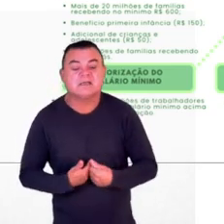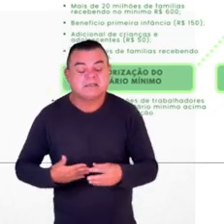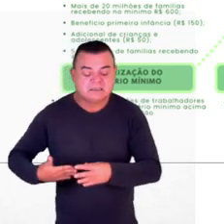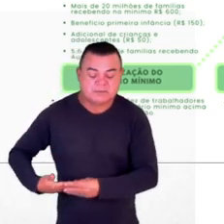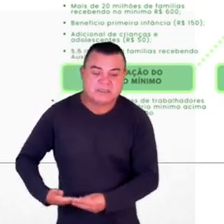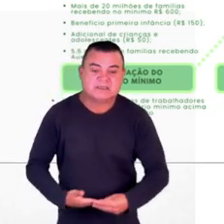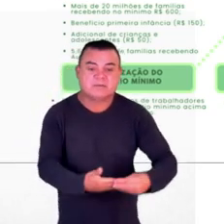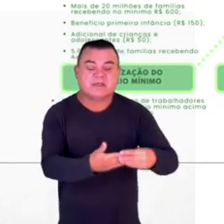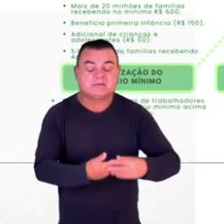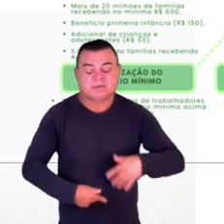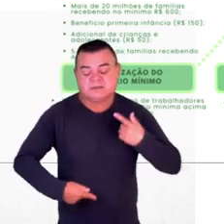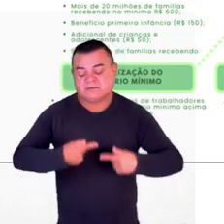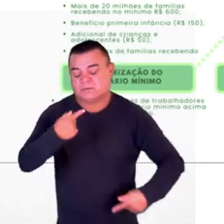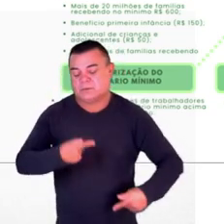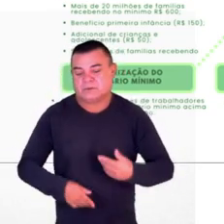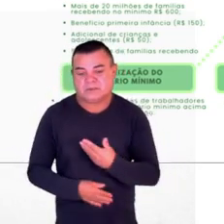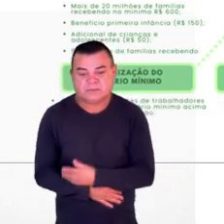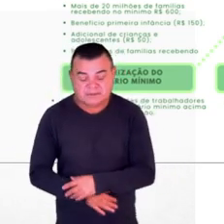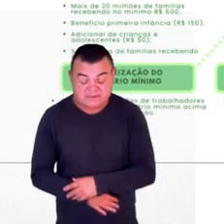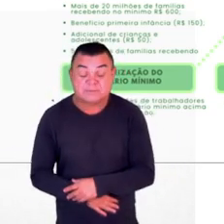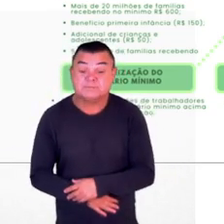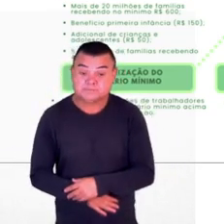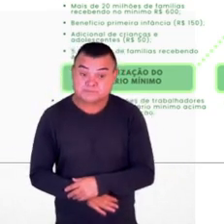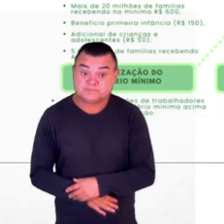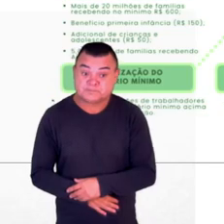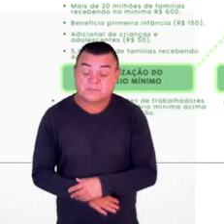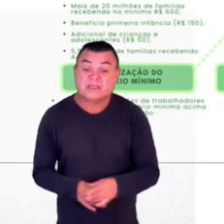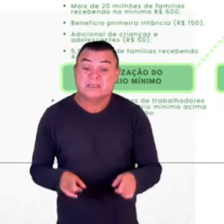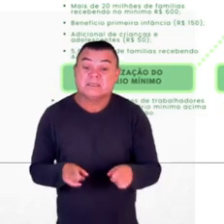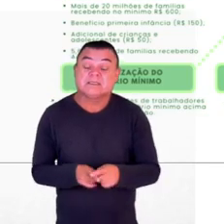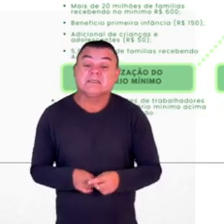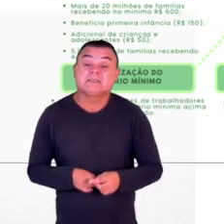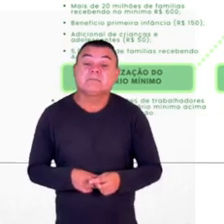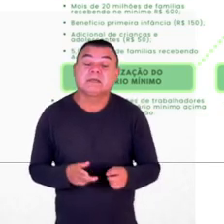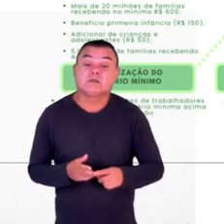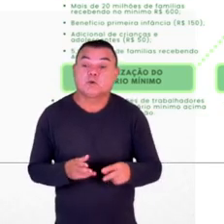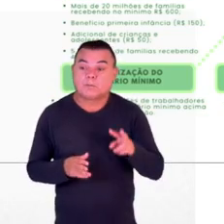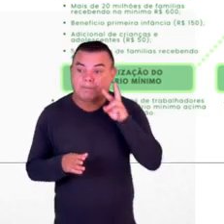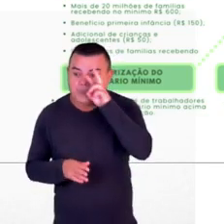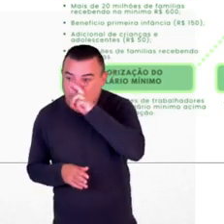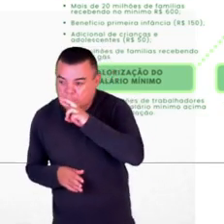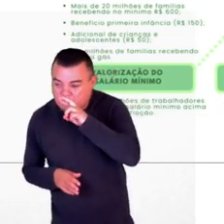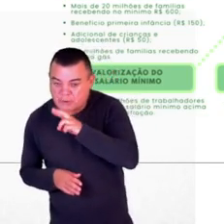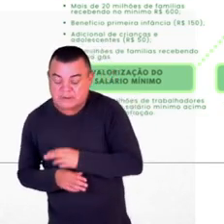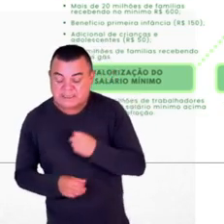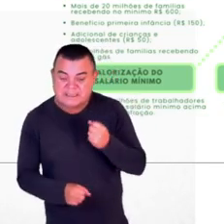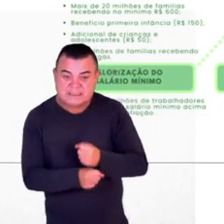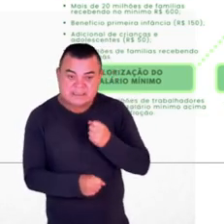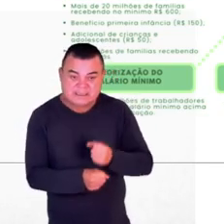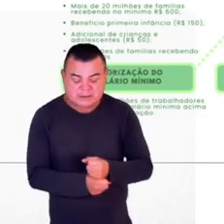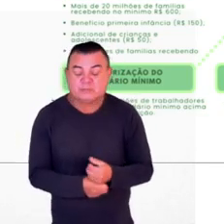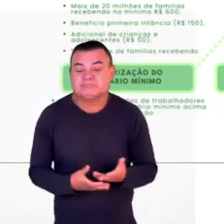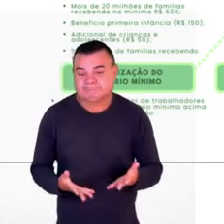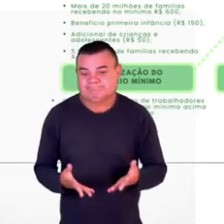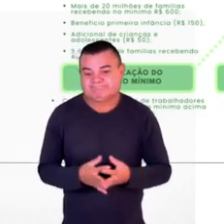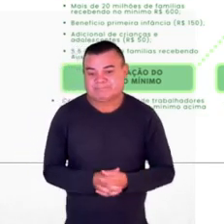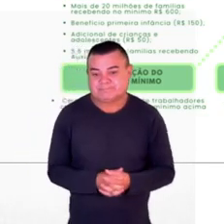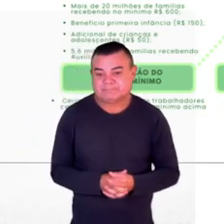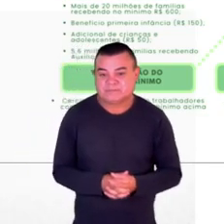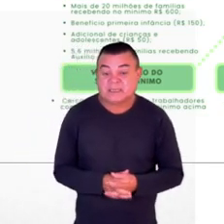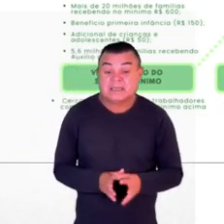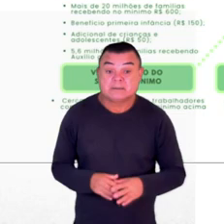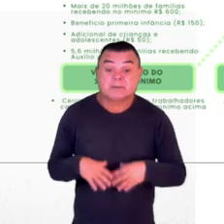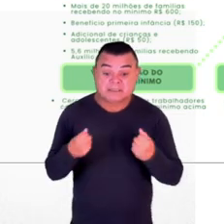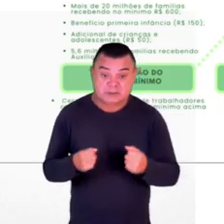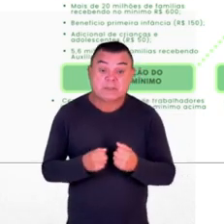políticas e programas eh existentes e para esse processo de monitoramento anual de insan então para para que a gente